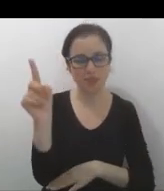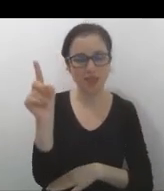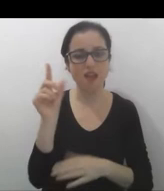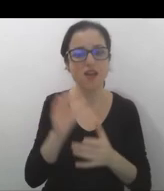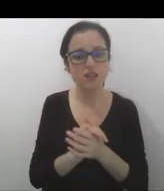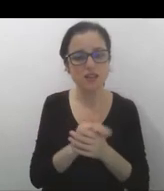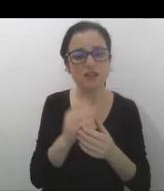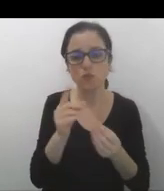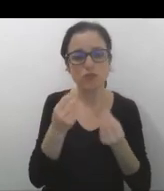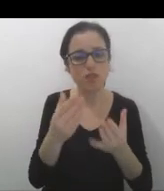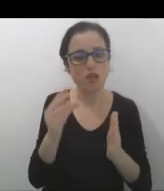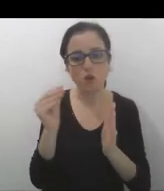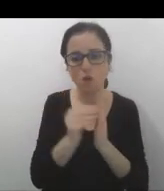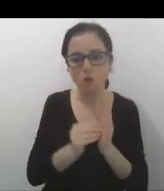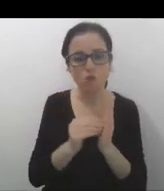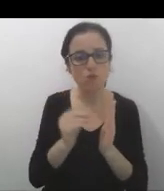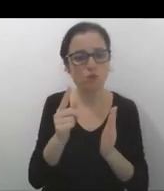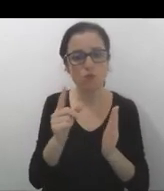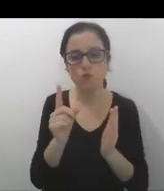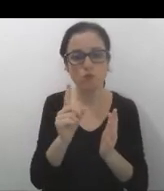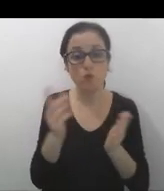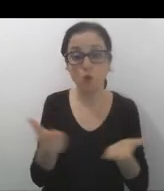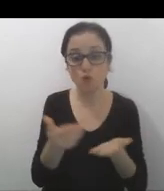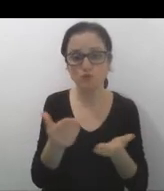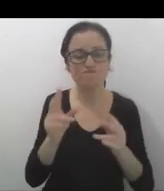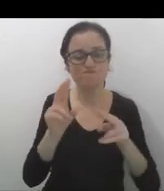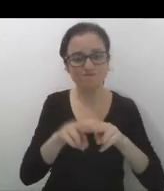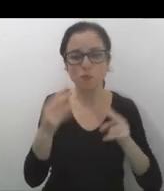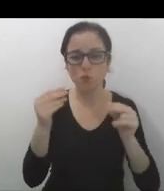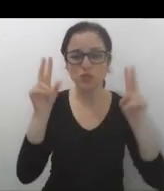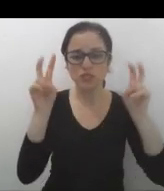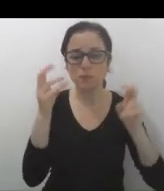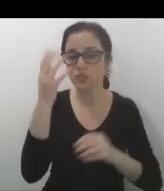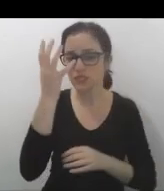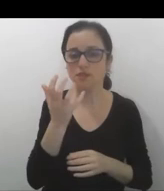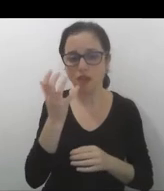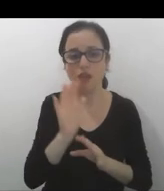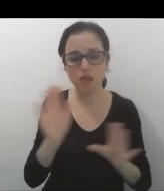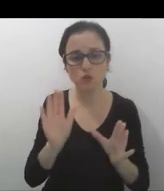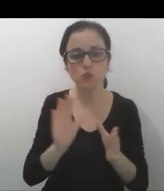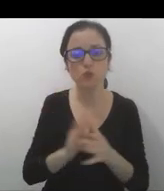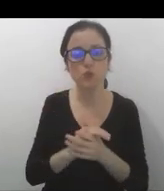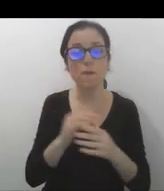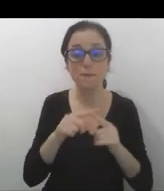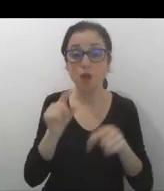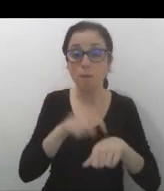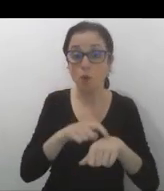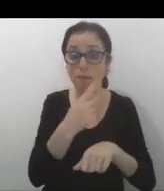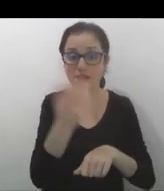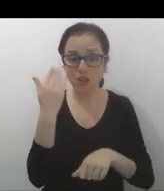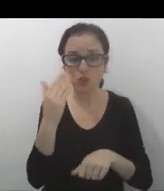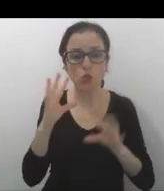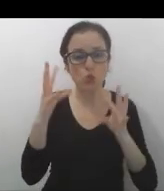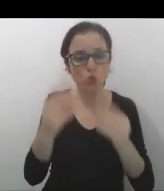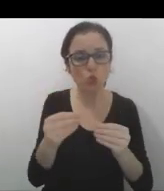povos pré-colombianos, sem dar crédito, sem que eles ganhem nada, isso hoje é uma questão muito séria, né?